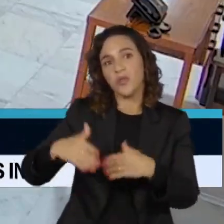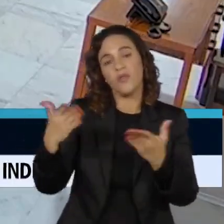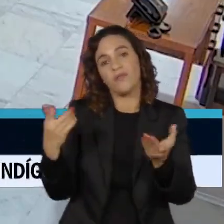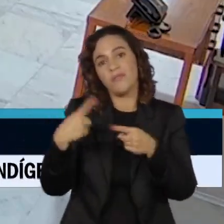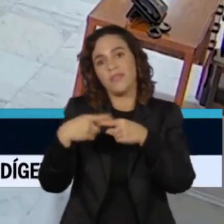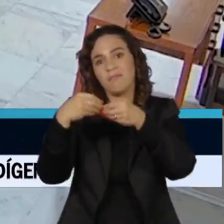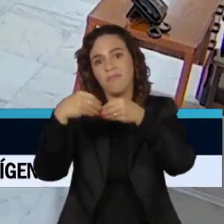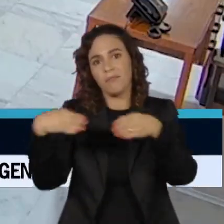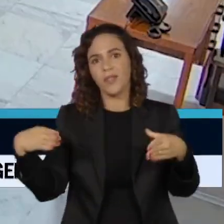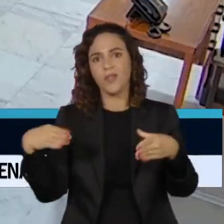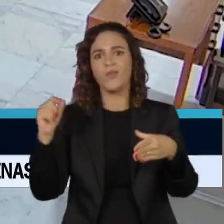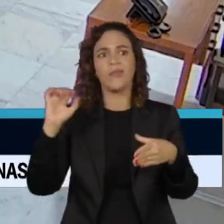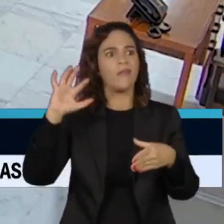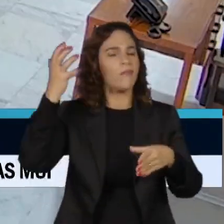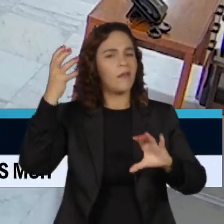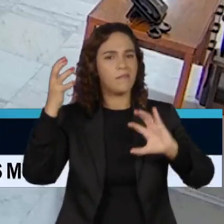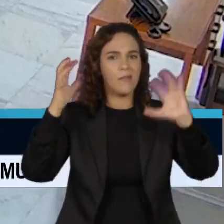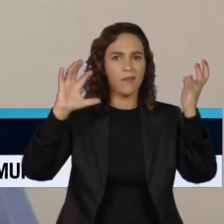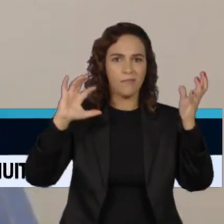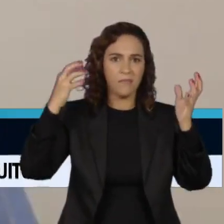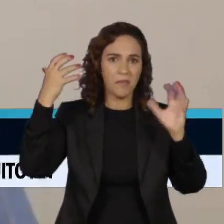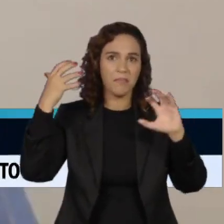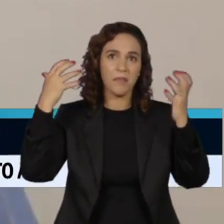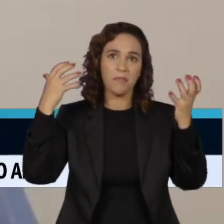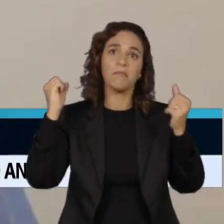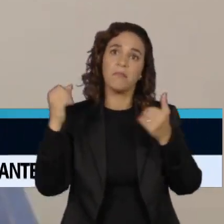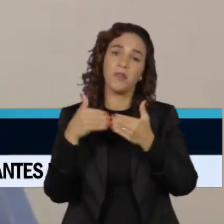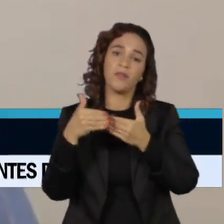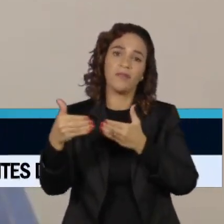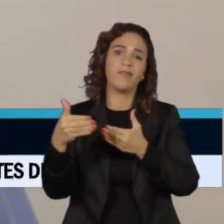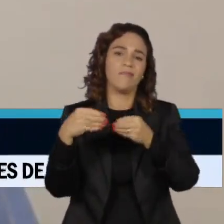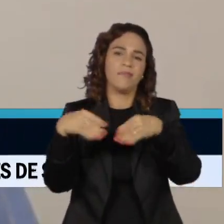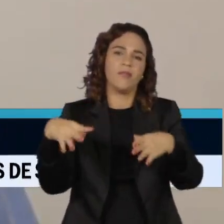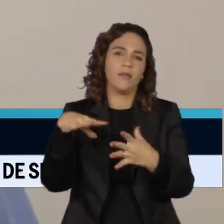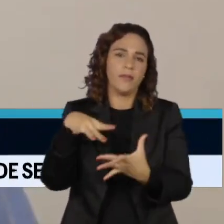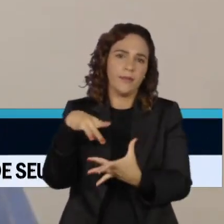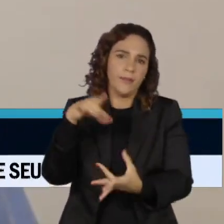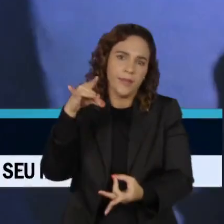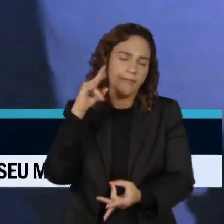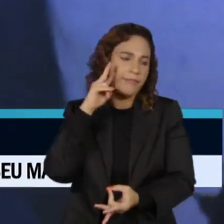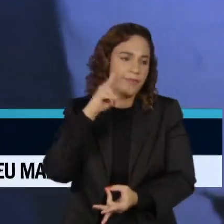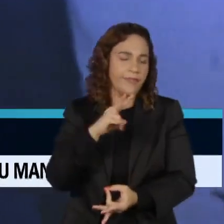todo esse desatino democrático que nós vimos no Brasil.